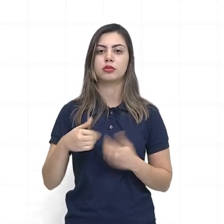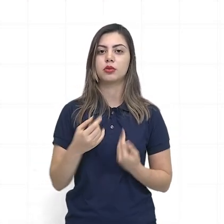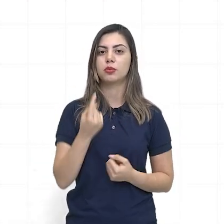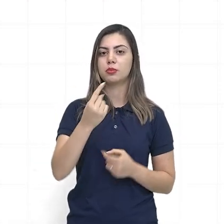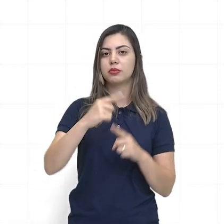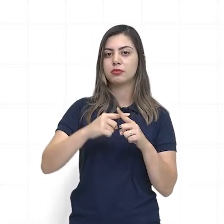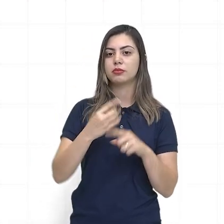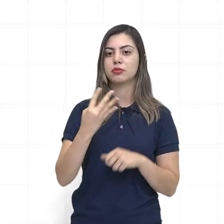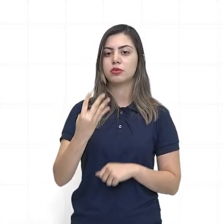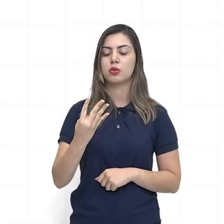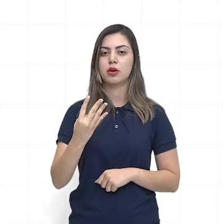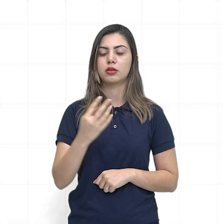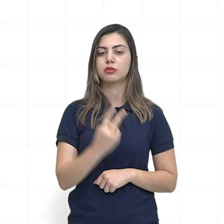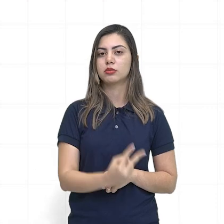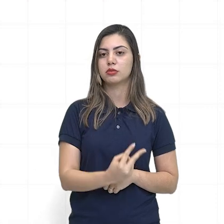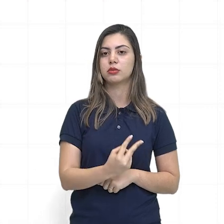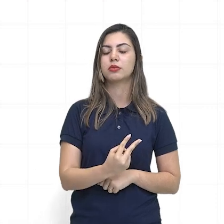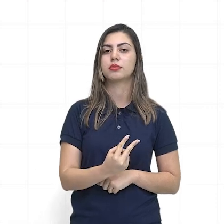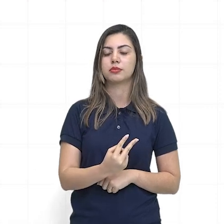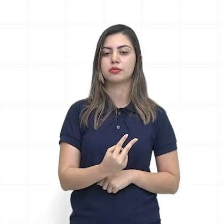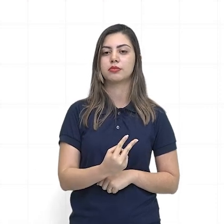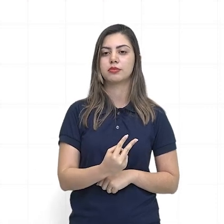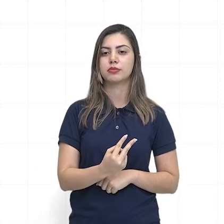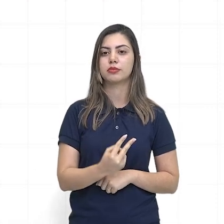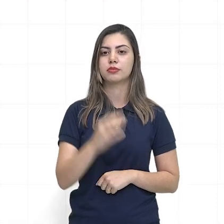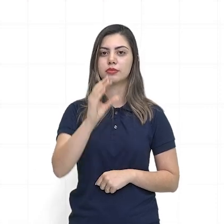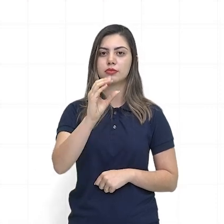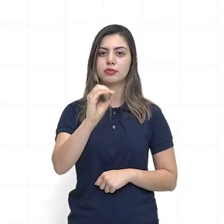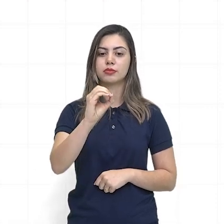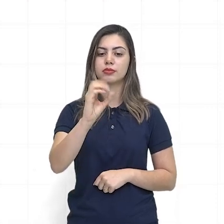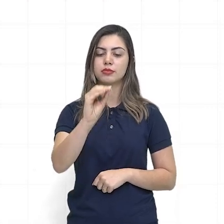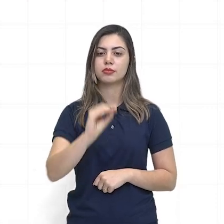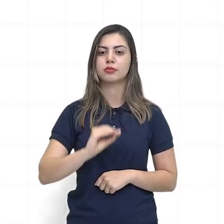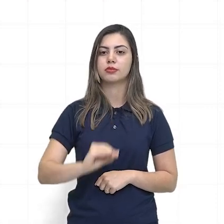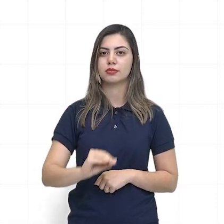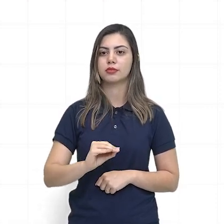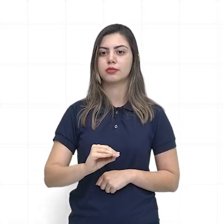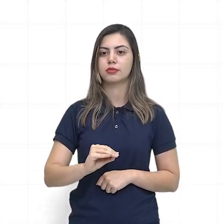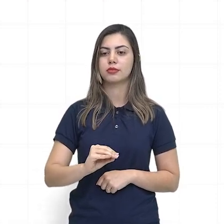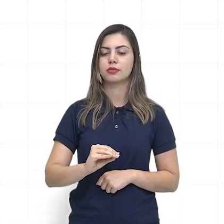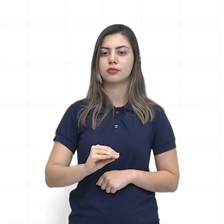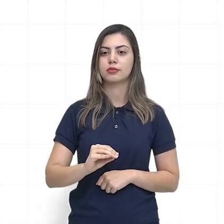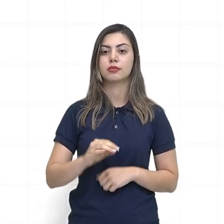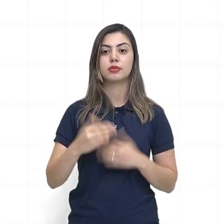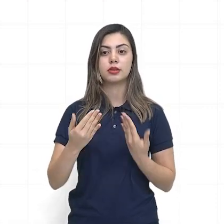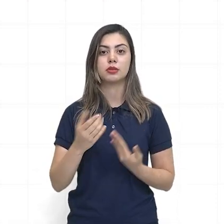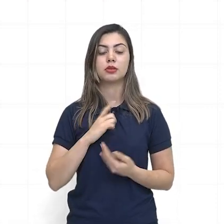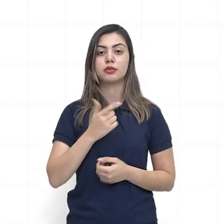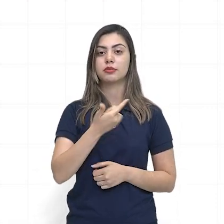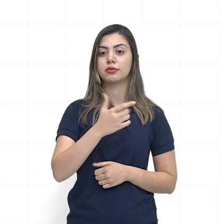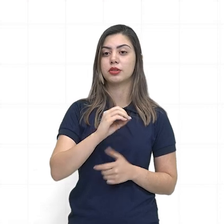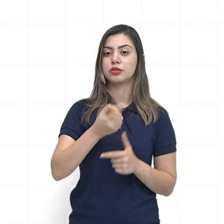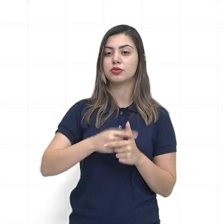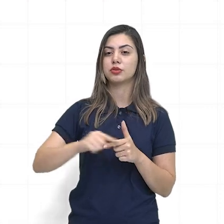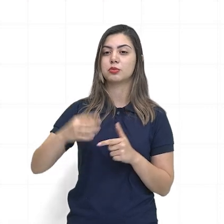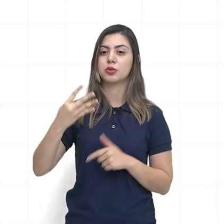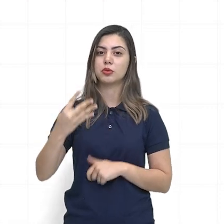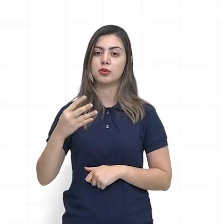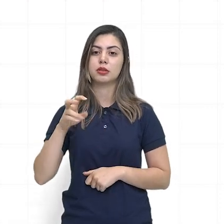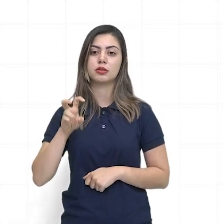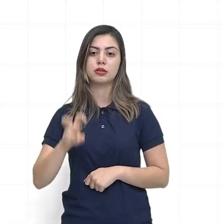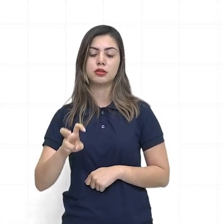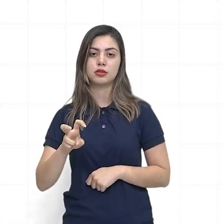4, sobra 2. Baixa o 0. 20 por 4, dá 5. 5 vezes